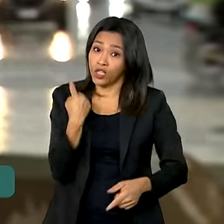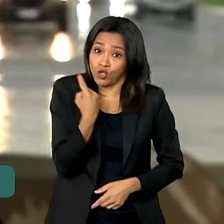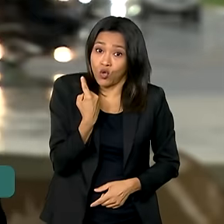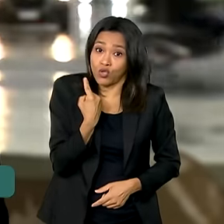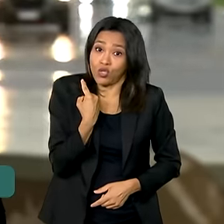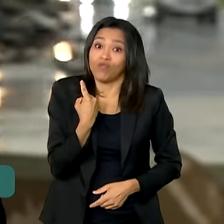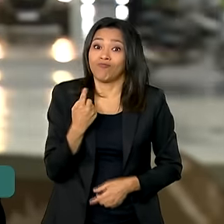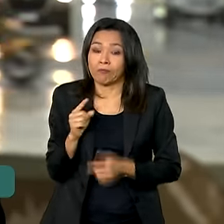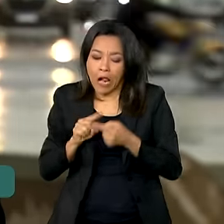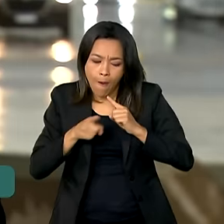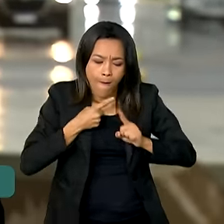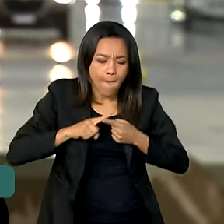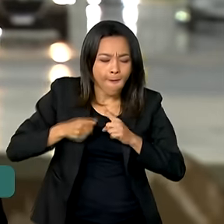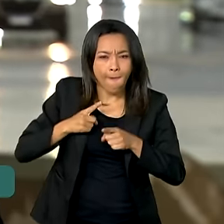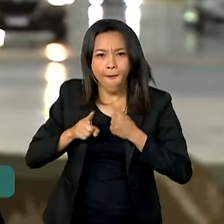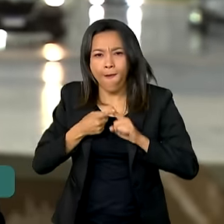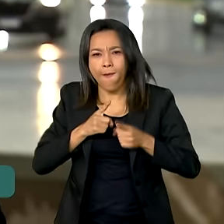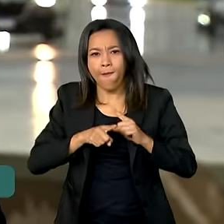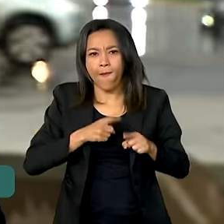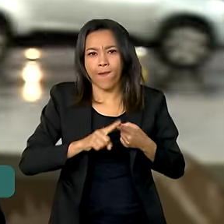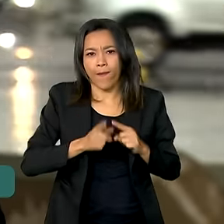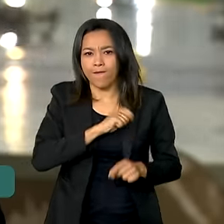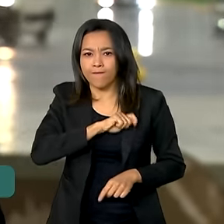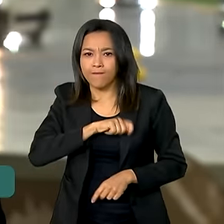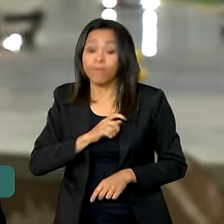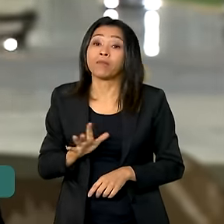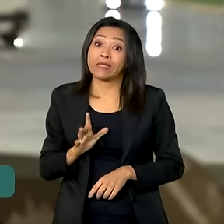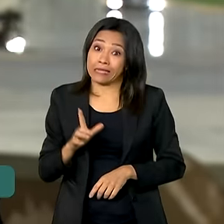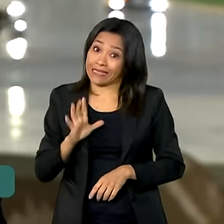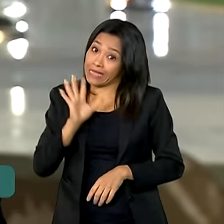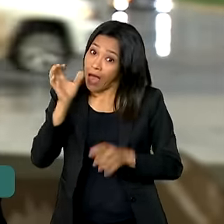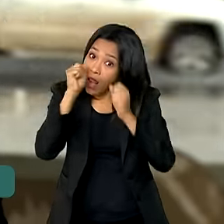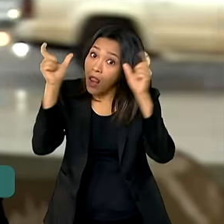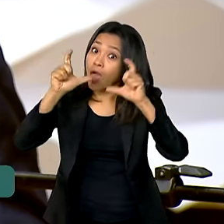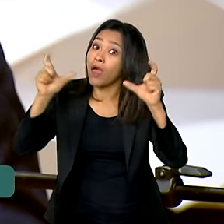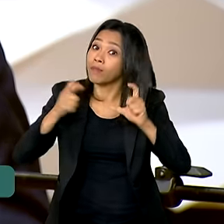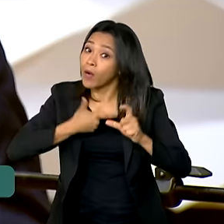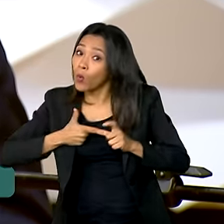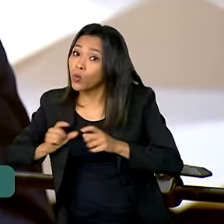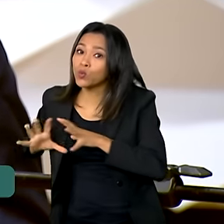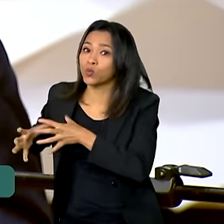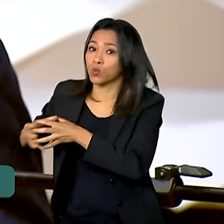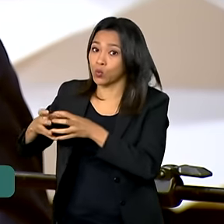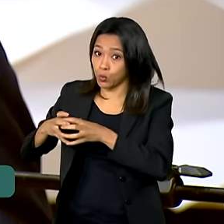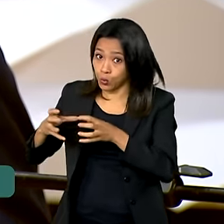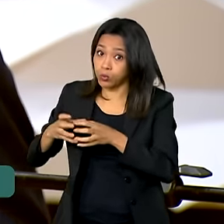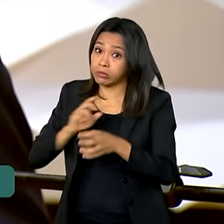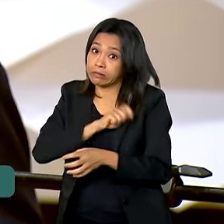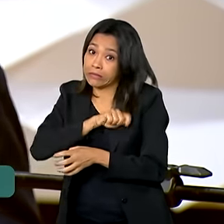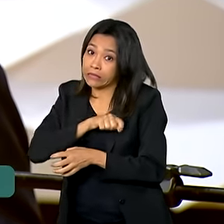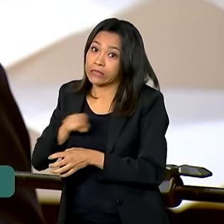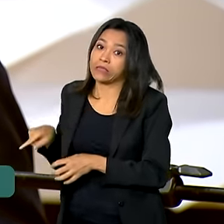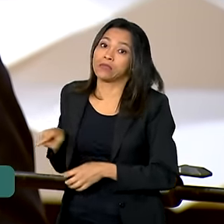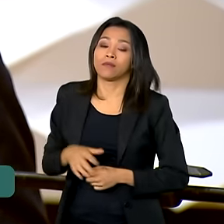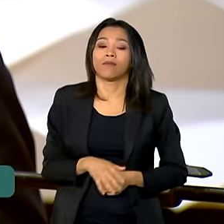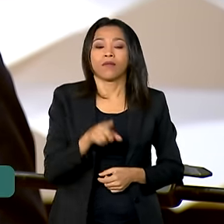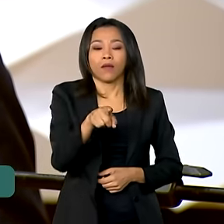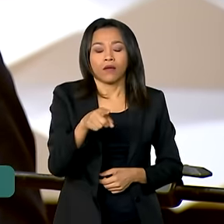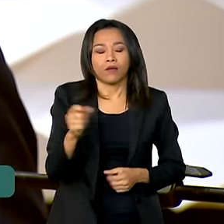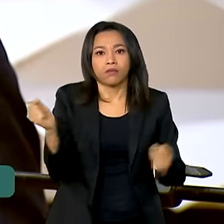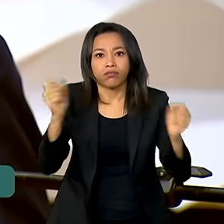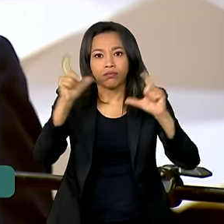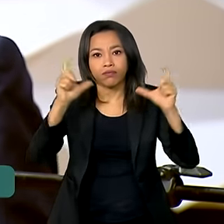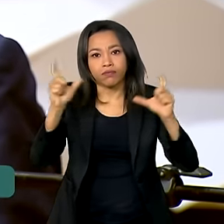premeditada. Mesmo assim, alerta para grupos extremistas ativos. Vejam a gravidade, a extensão desse